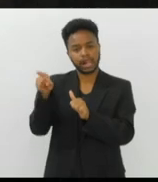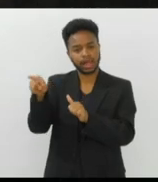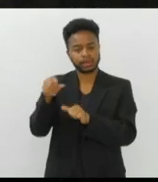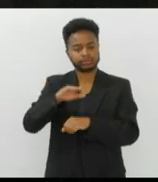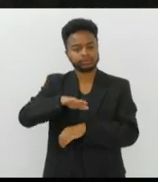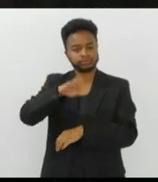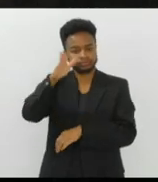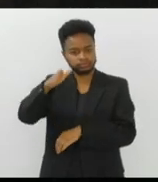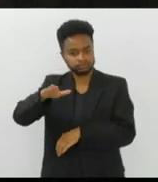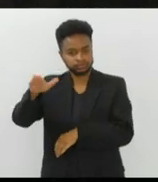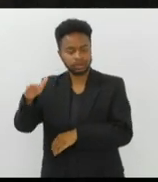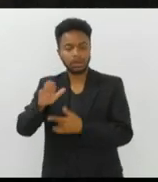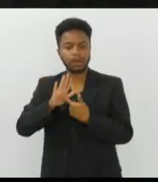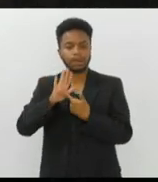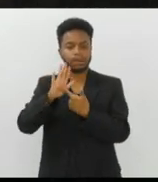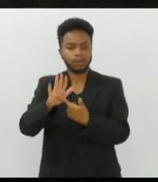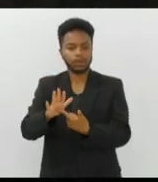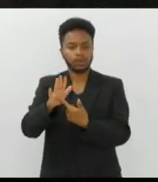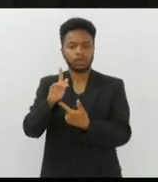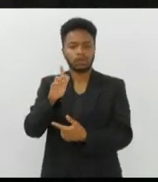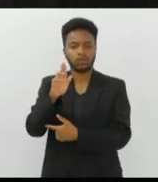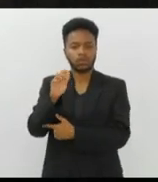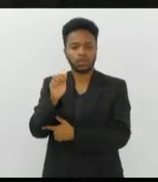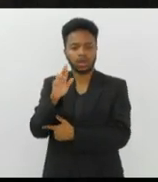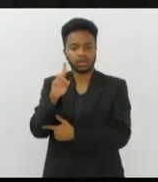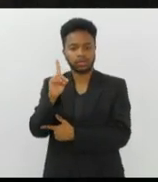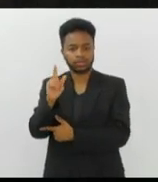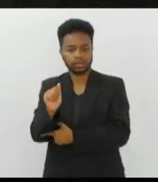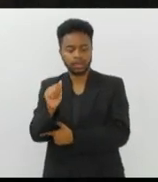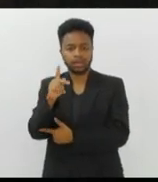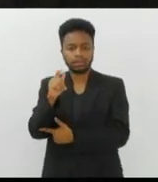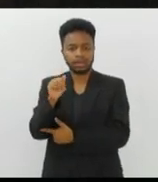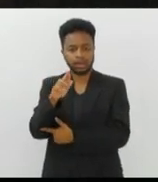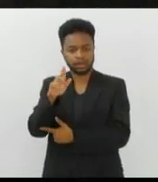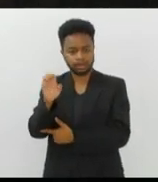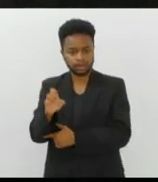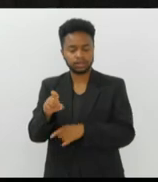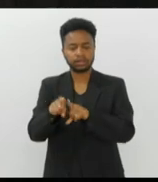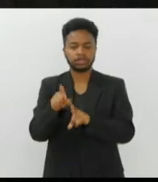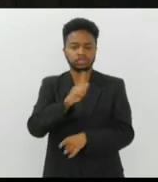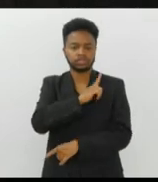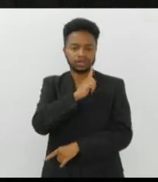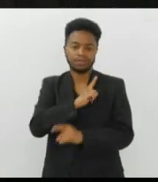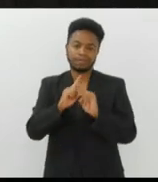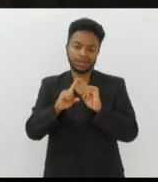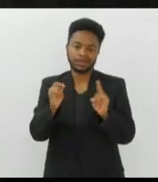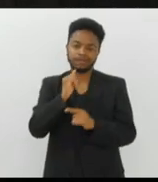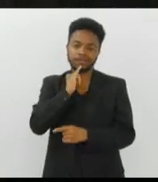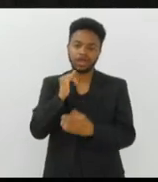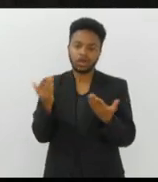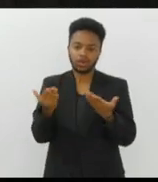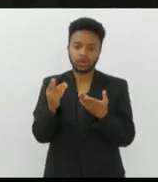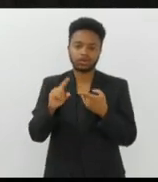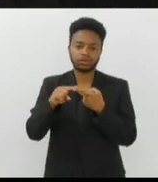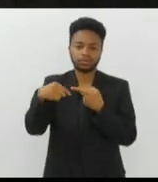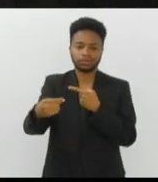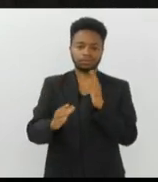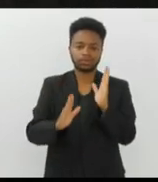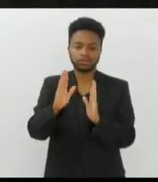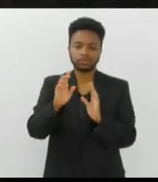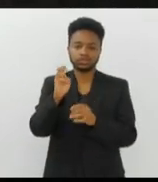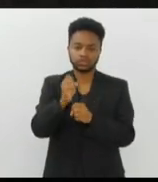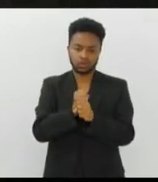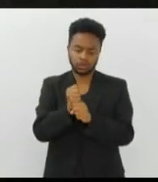tem lá guarda-parque, gerente, e depois de 5 anos, infelizmente, e a gente acredita de